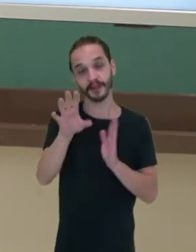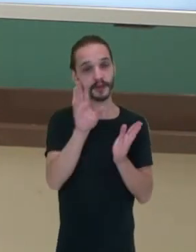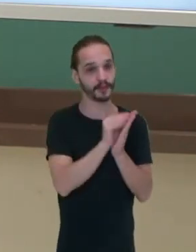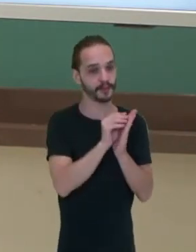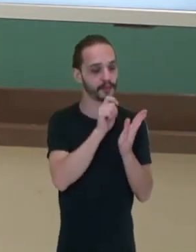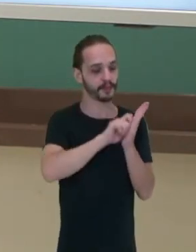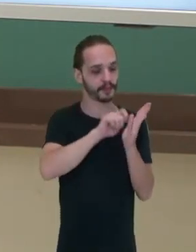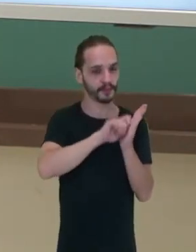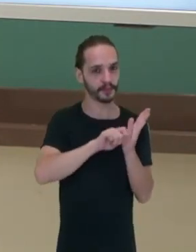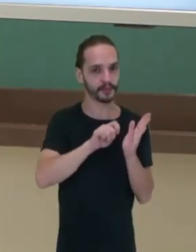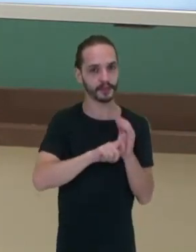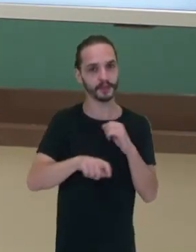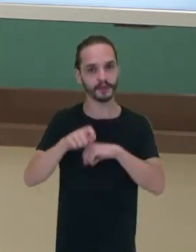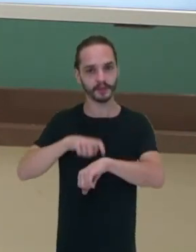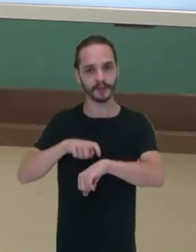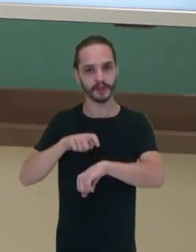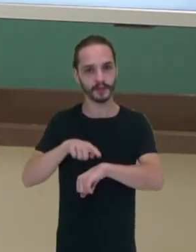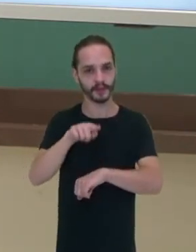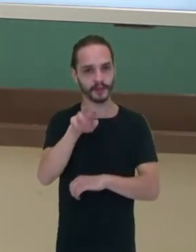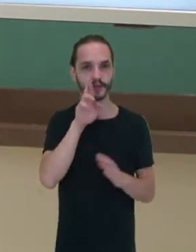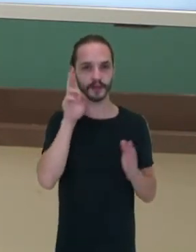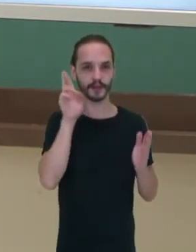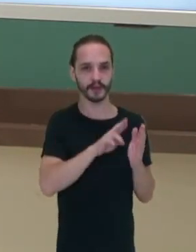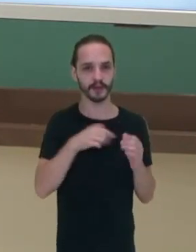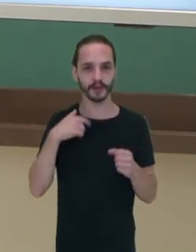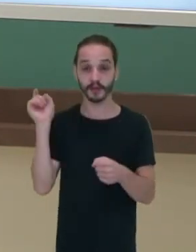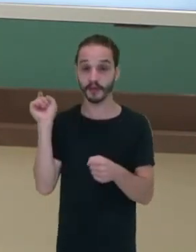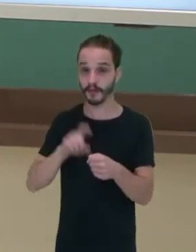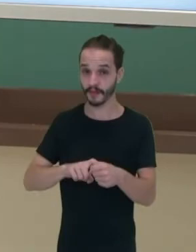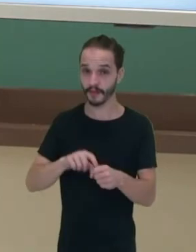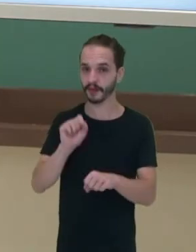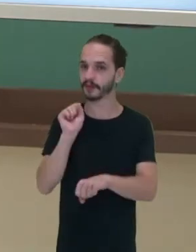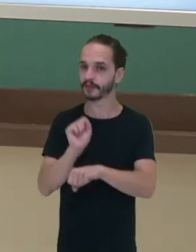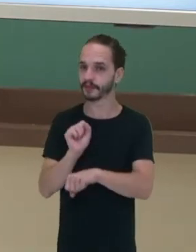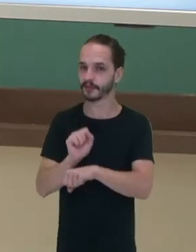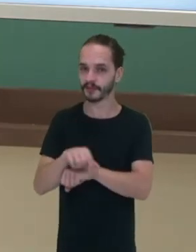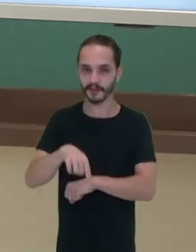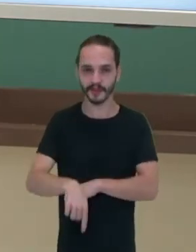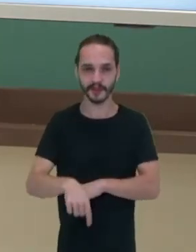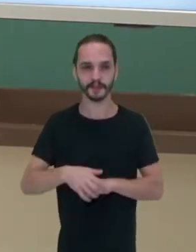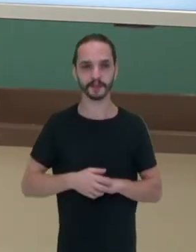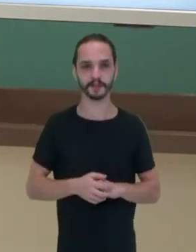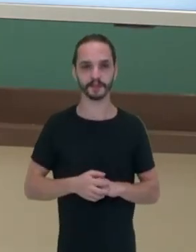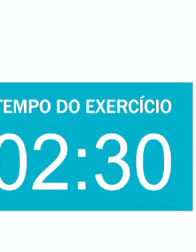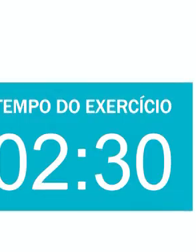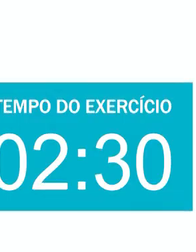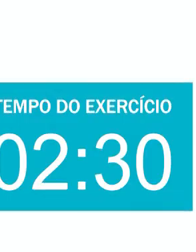atividade no teu caderno. Eu vou dar um tempinho para você e eu já retorno. Te espero aqui até daqui a pouco.